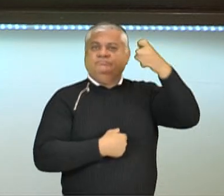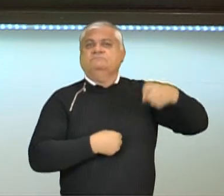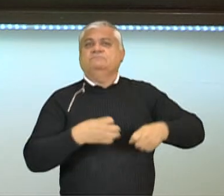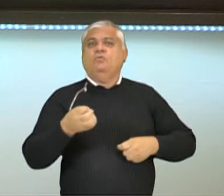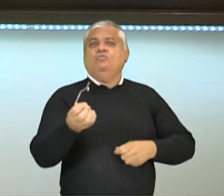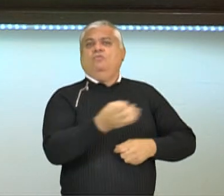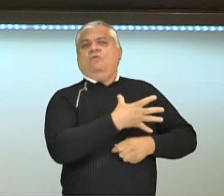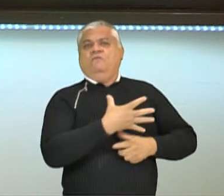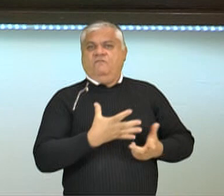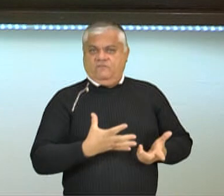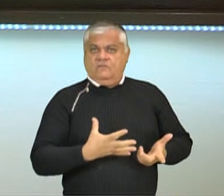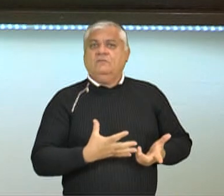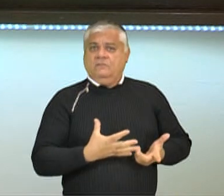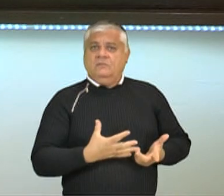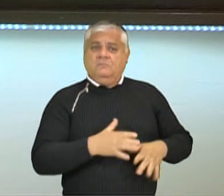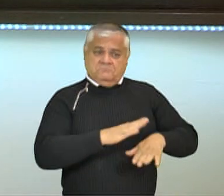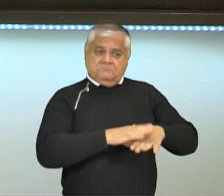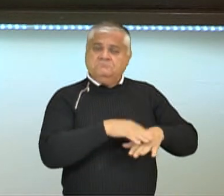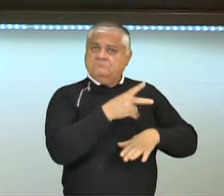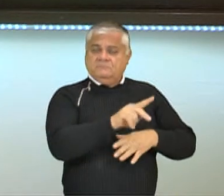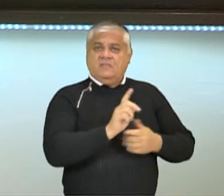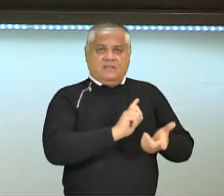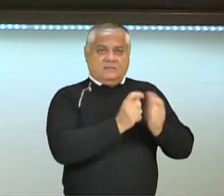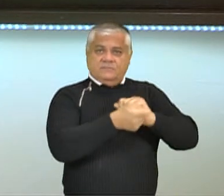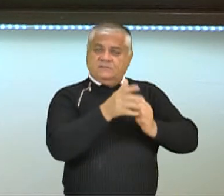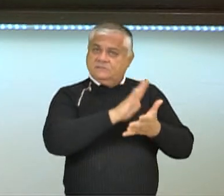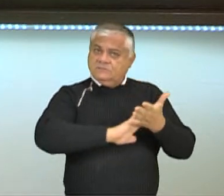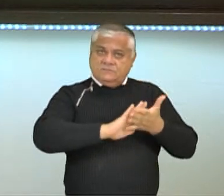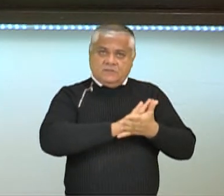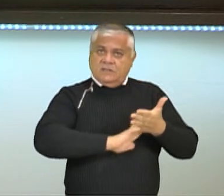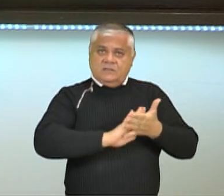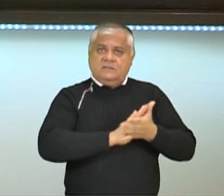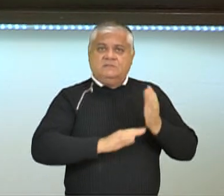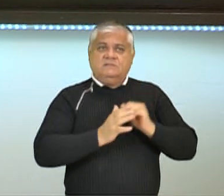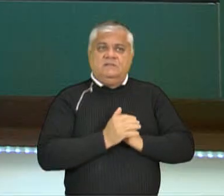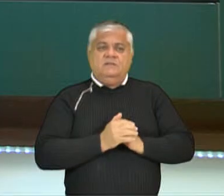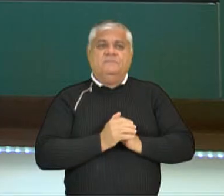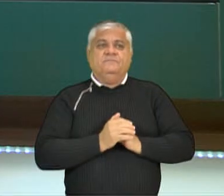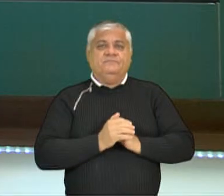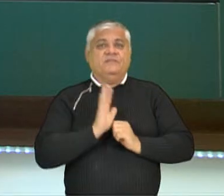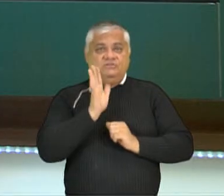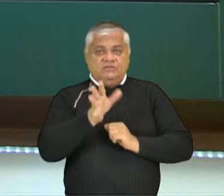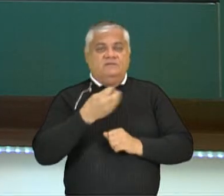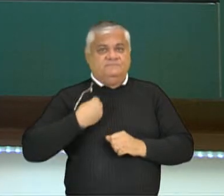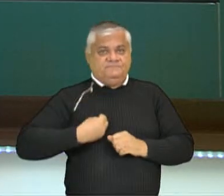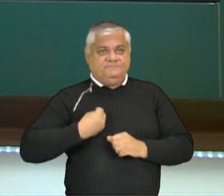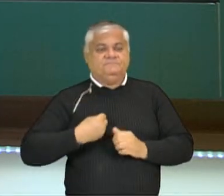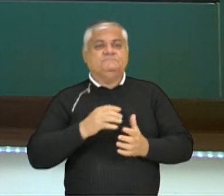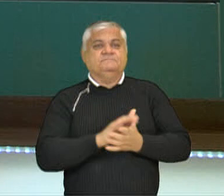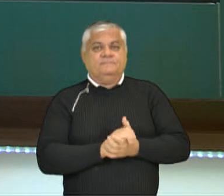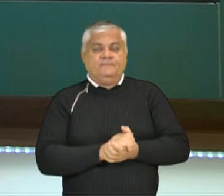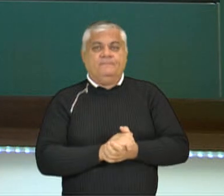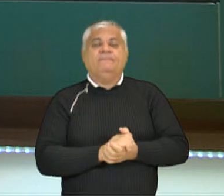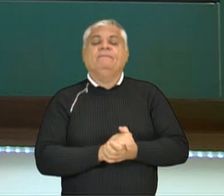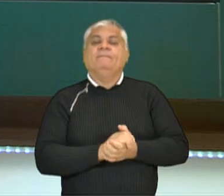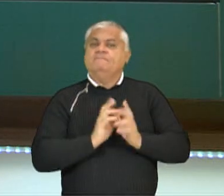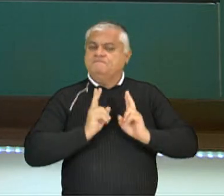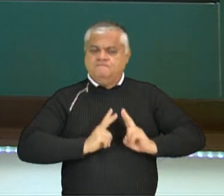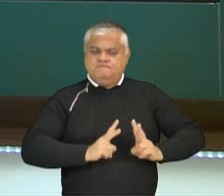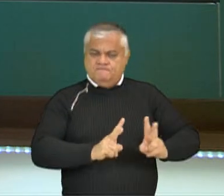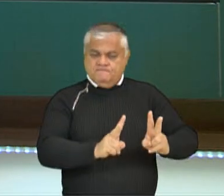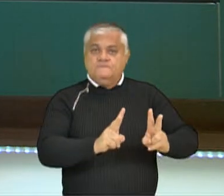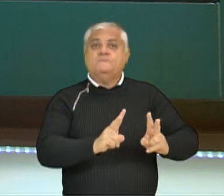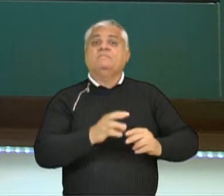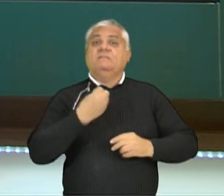partir dele mesmo, tá? Então, não foi adaptado. Eles não pegaram o esporte e fizeram adaptação. Ele já existia, tá?